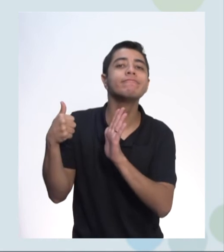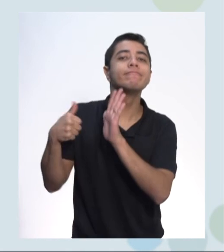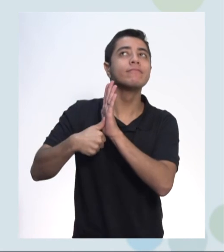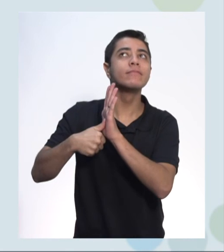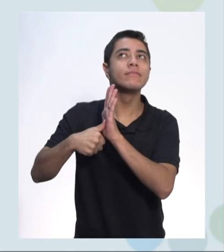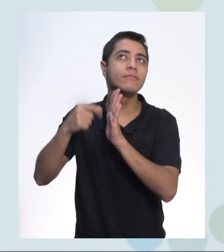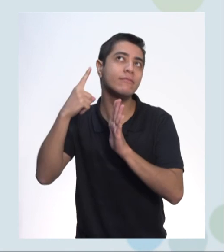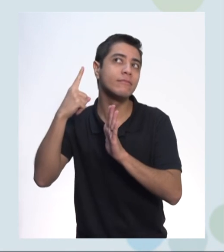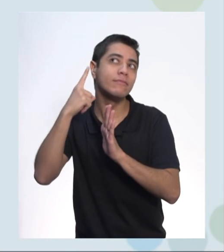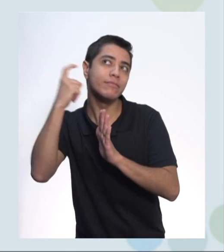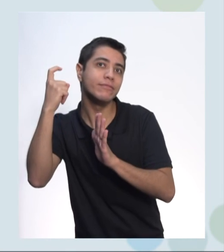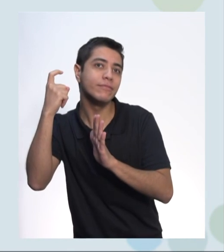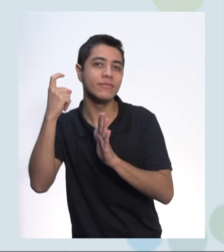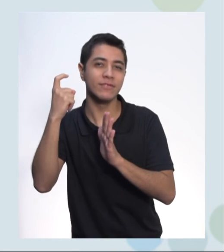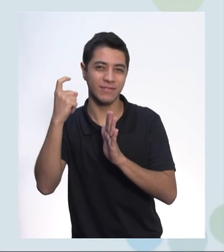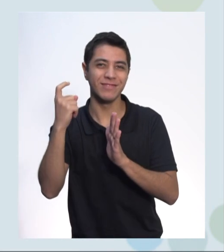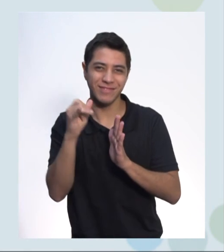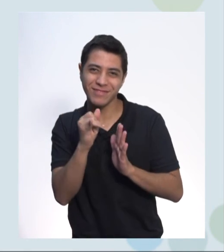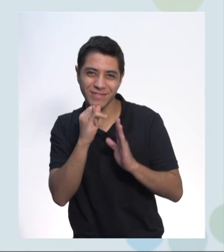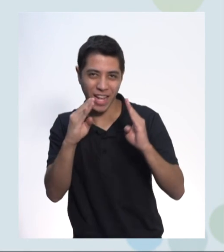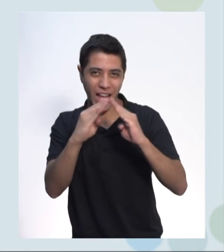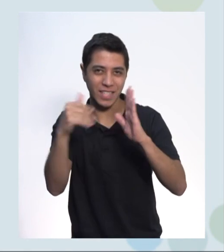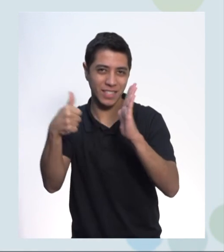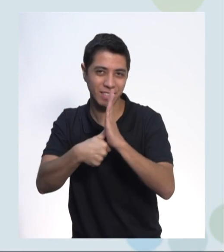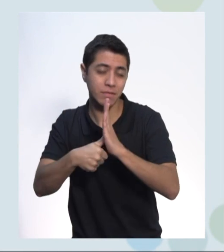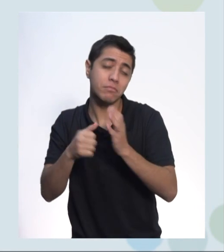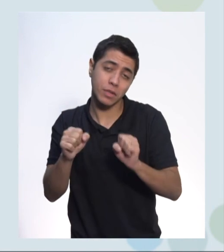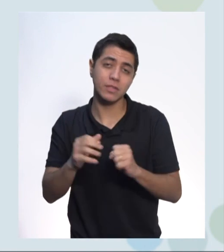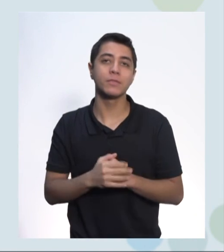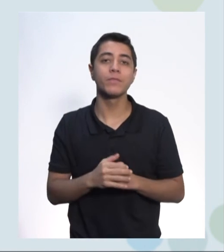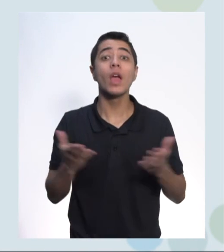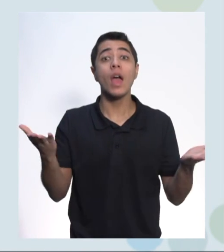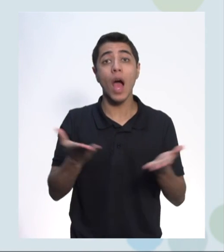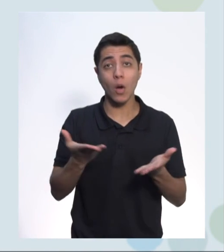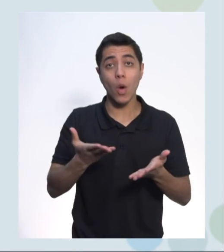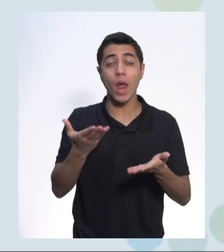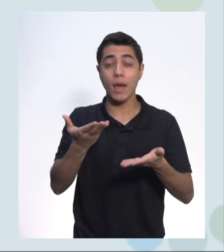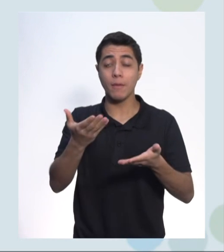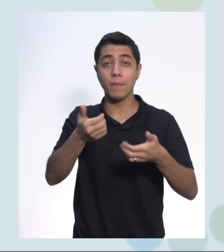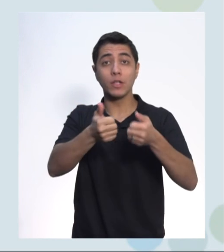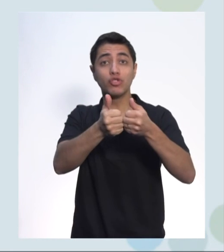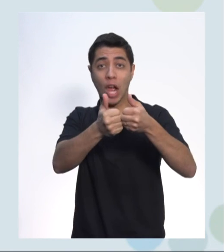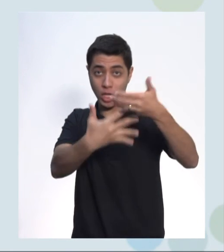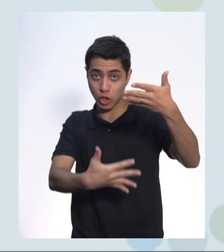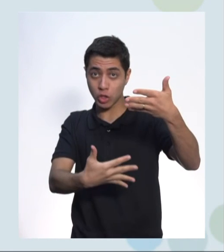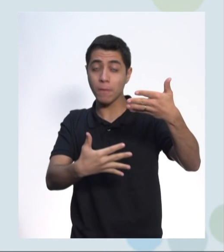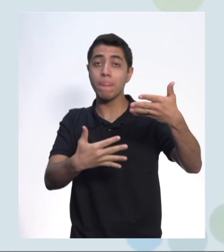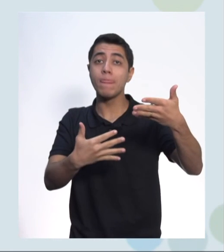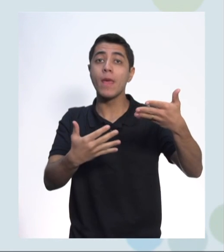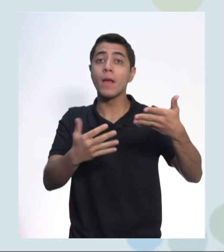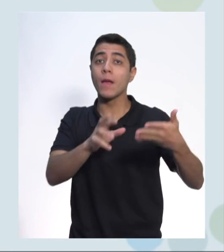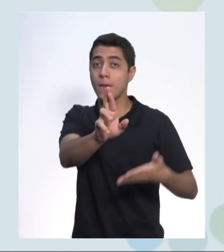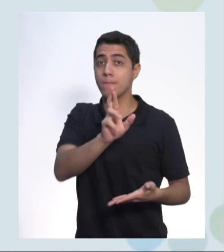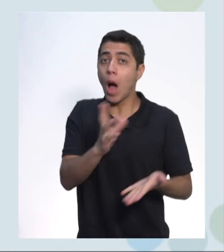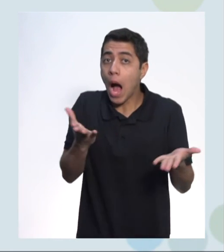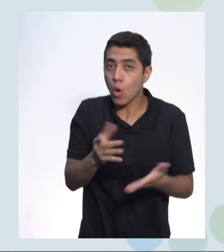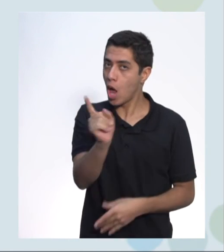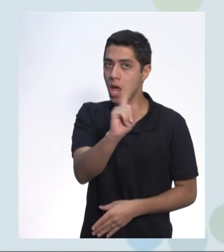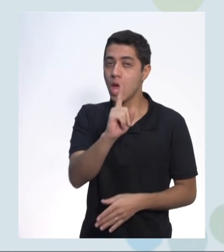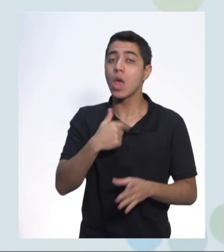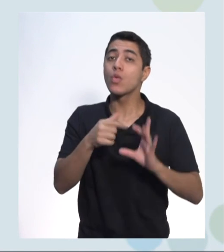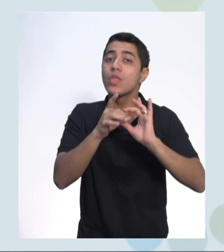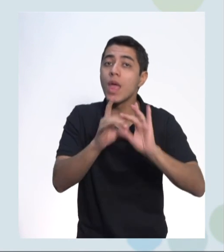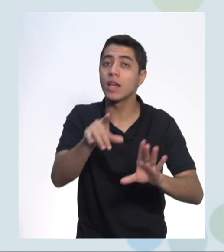E esse momento do chat, eu vou deixar para vocês pensarem. A gente não vai fazer esse momento de interação agora. Mas qual que seria a